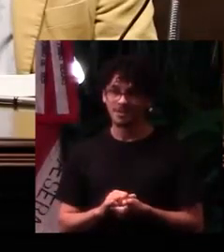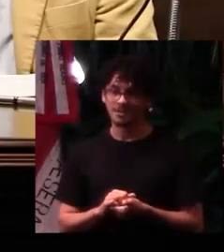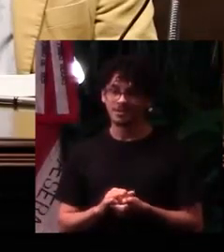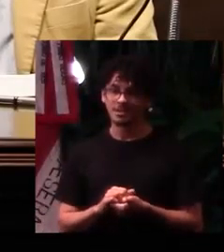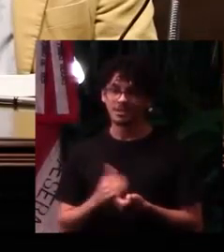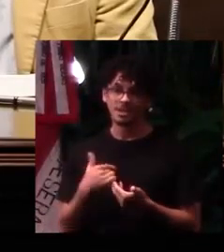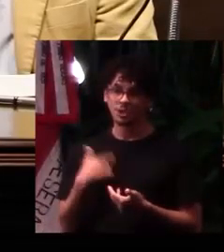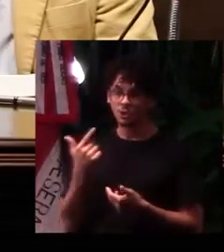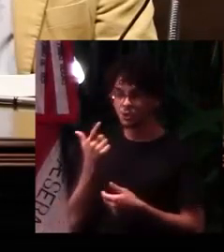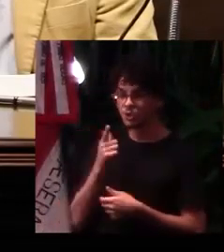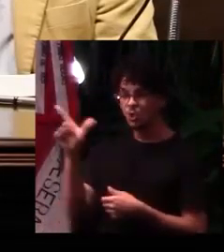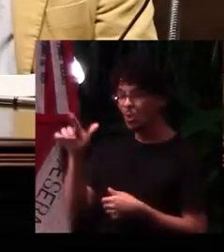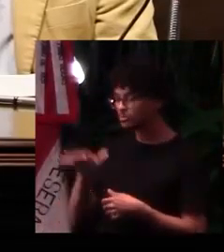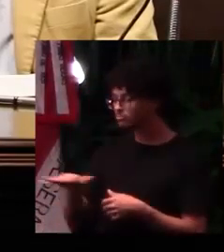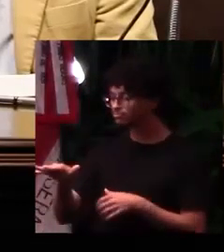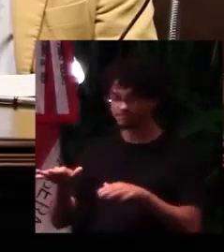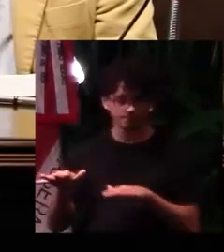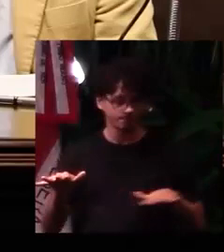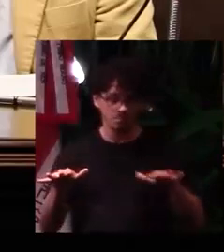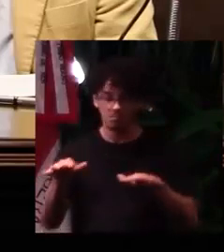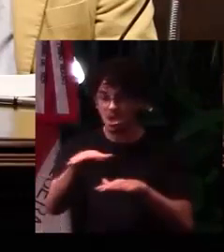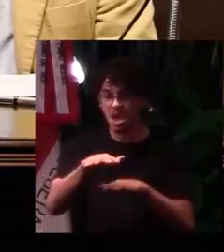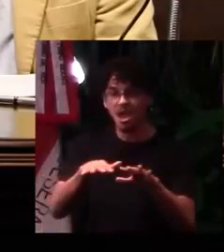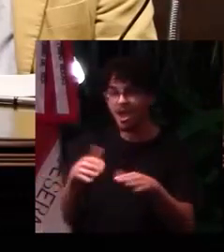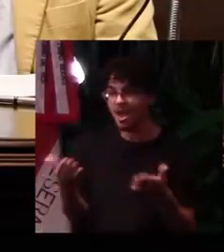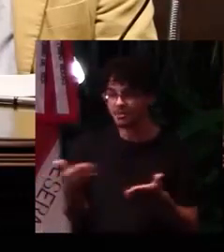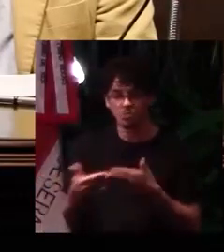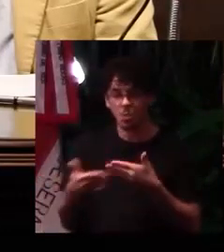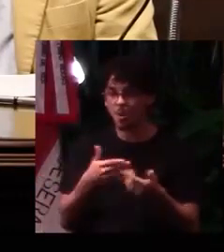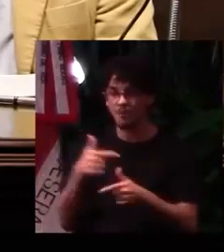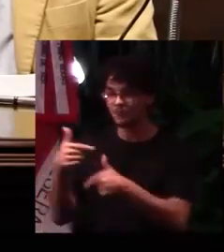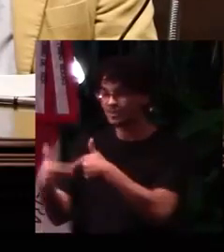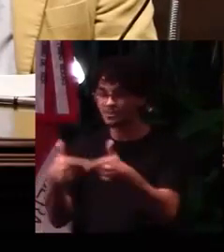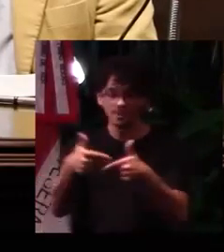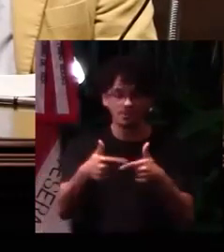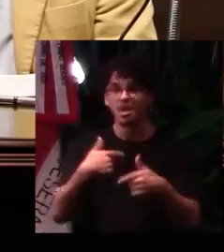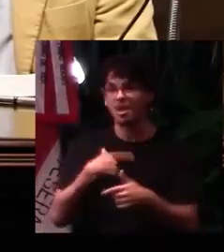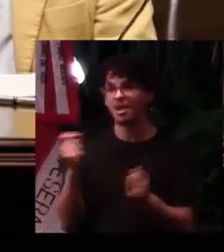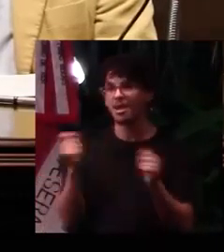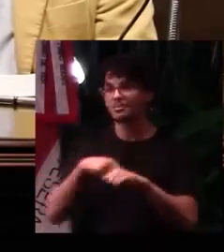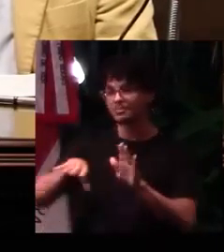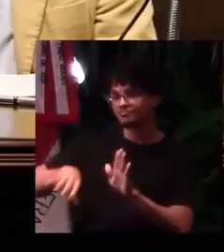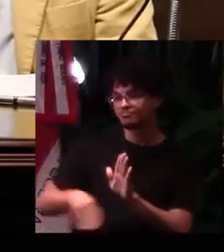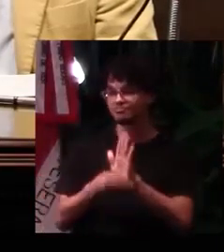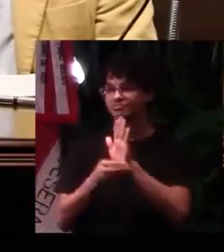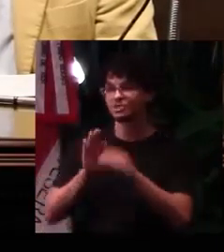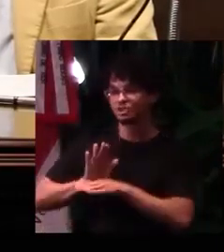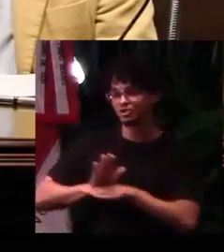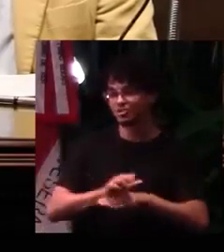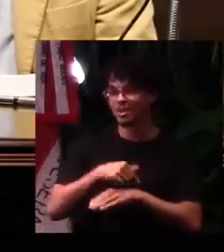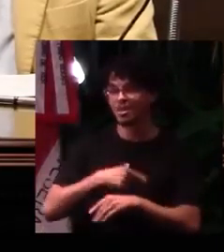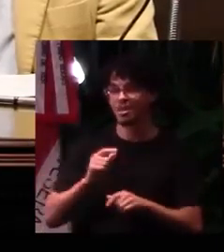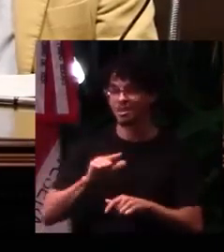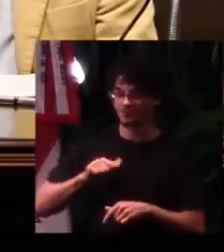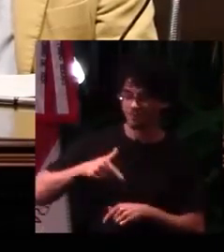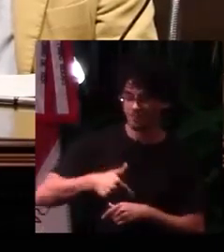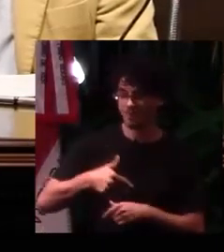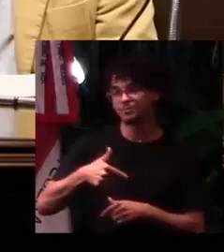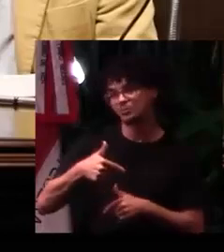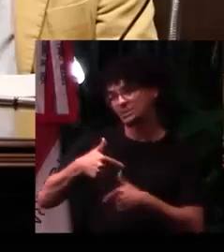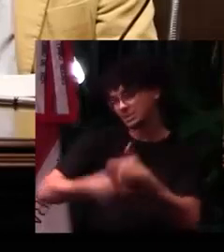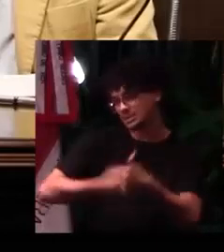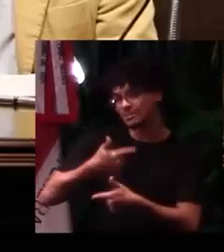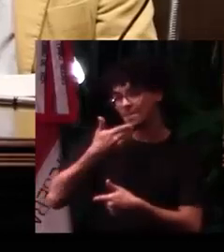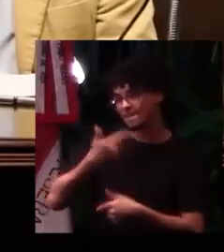em outras áreas em que a pessoa for atuar, aquilo colabora para ela ter uma atuação melhor. E,